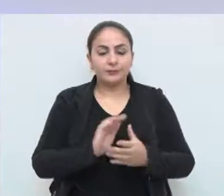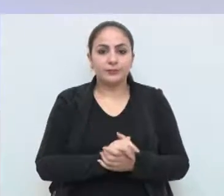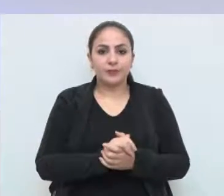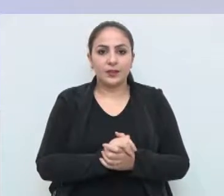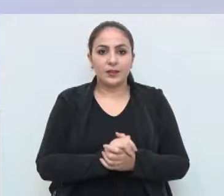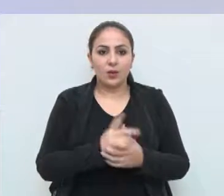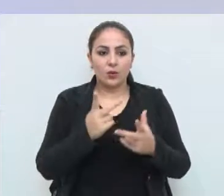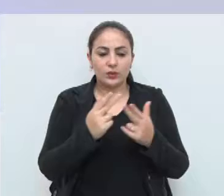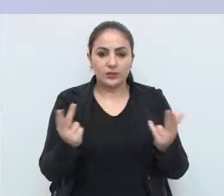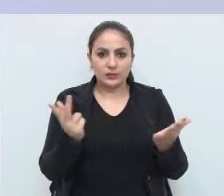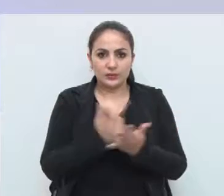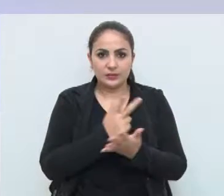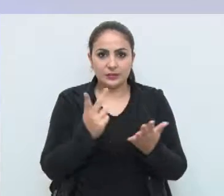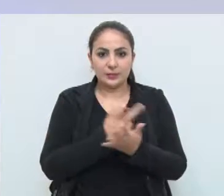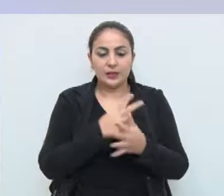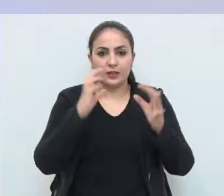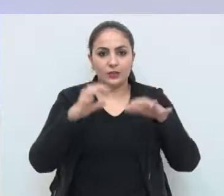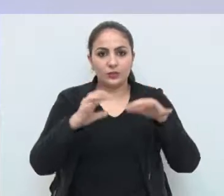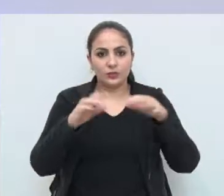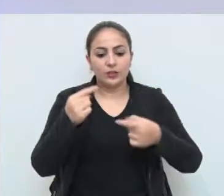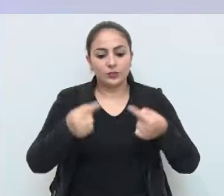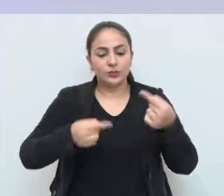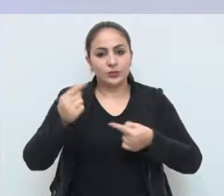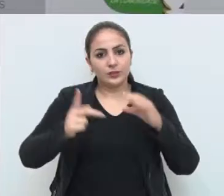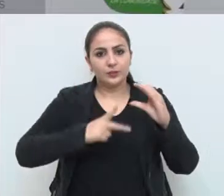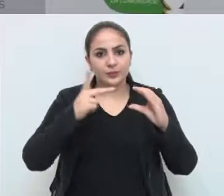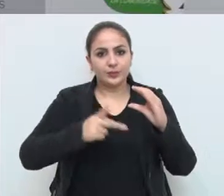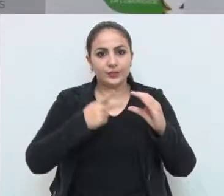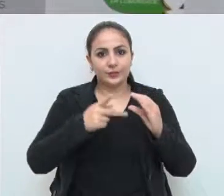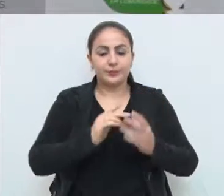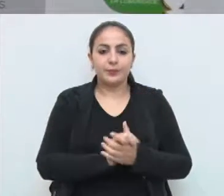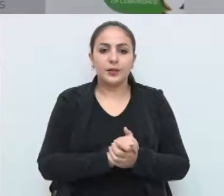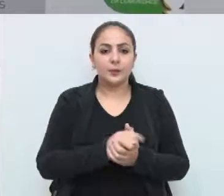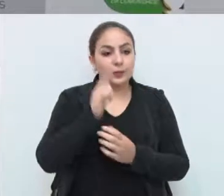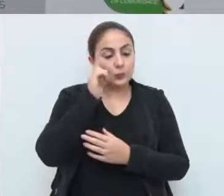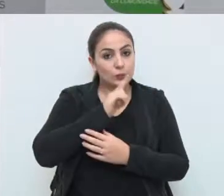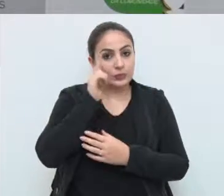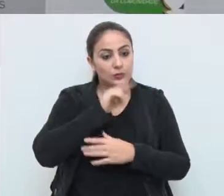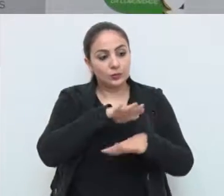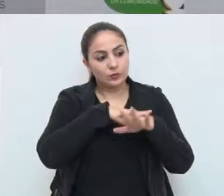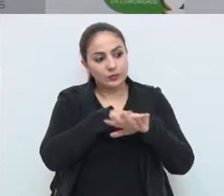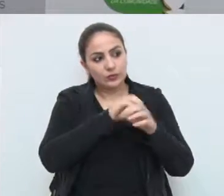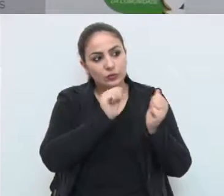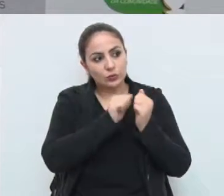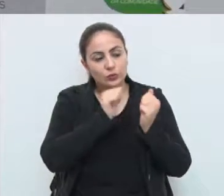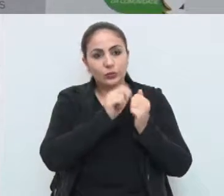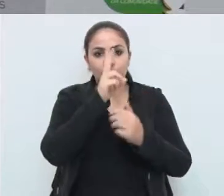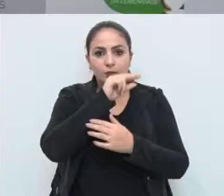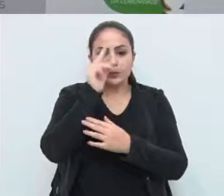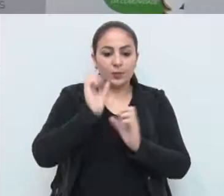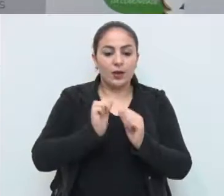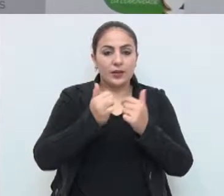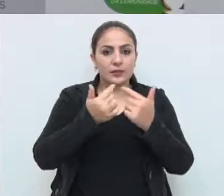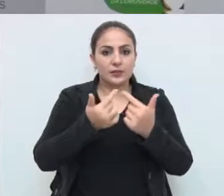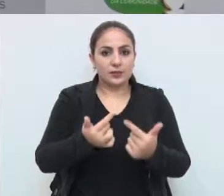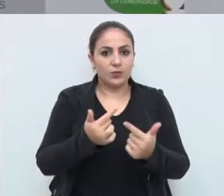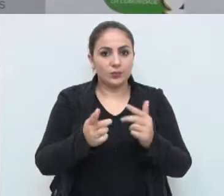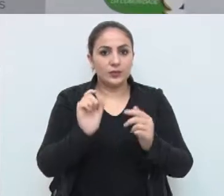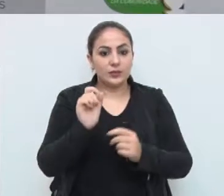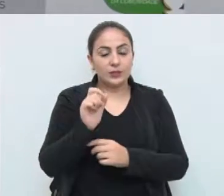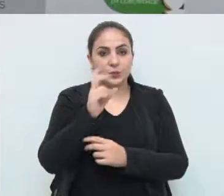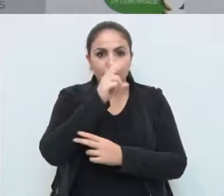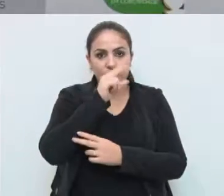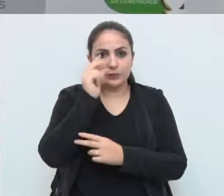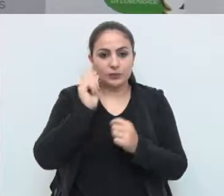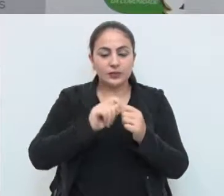pela chuva são discutidos na Câmara de Vereadores. Para então cobrarmos e dialogarmos com o Executivo quais são as ações que o Executivo